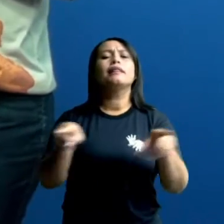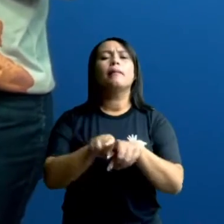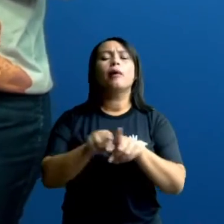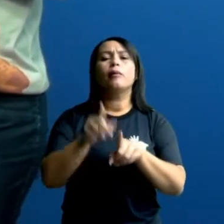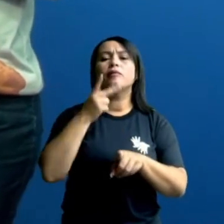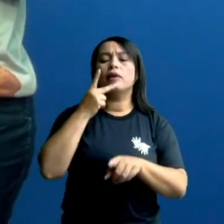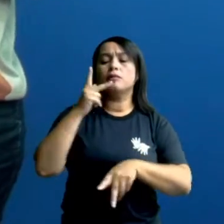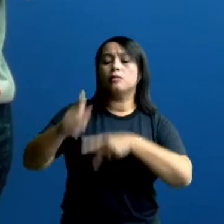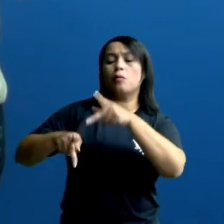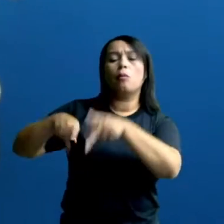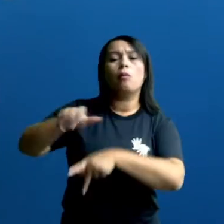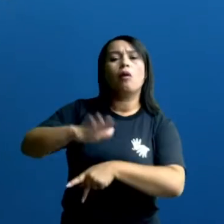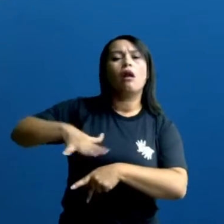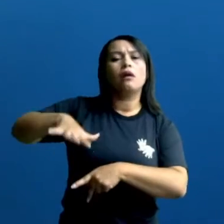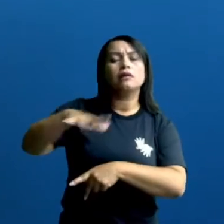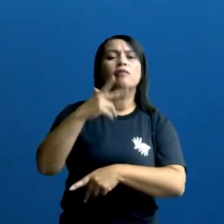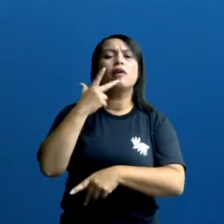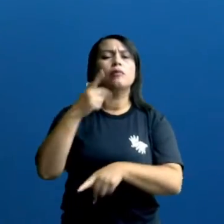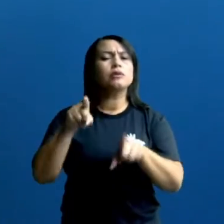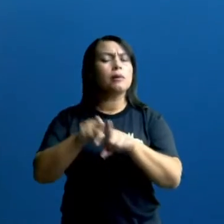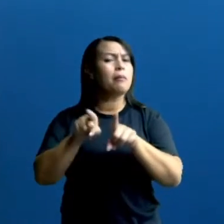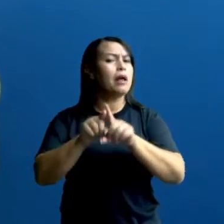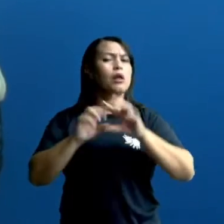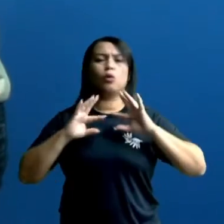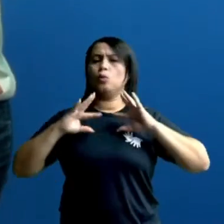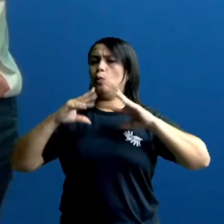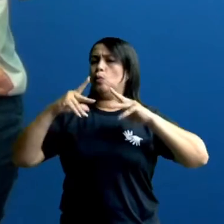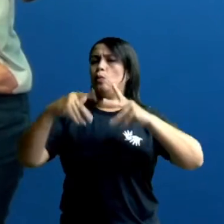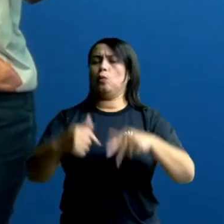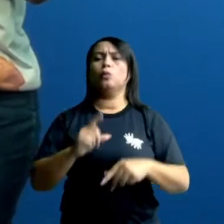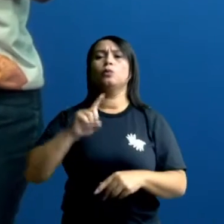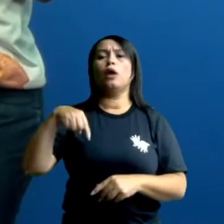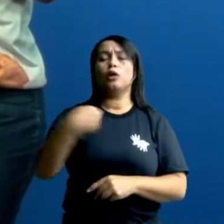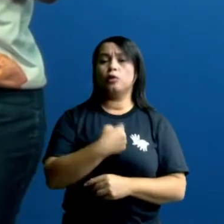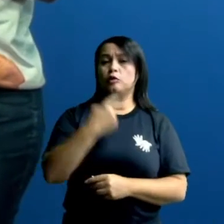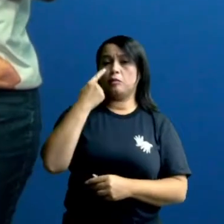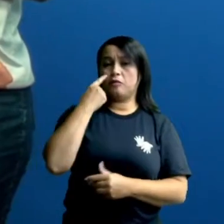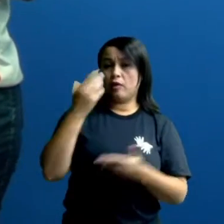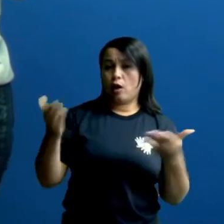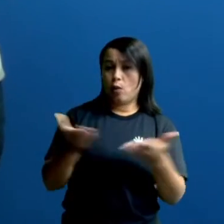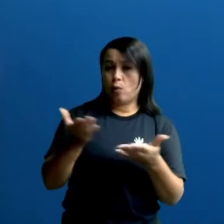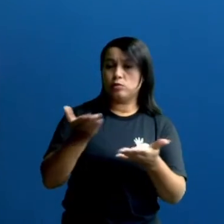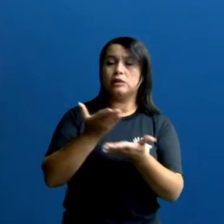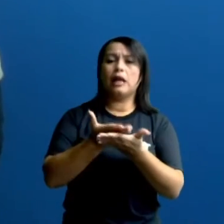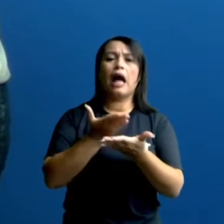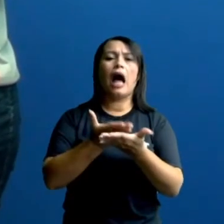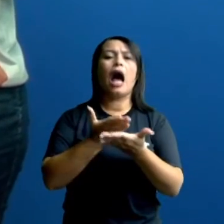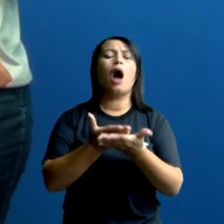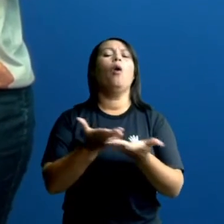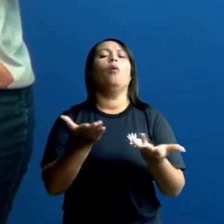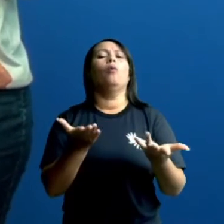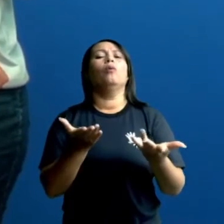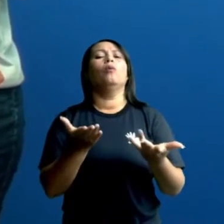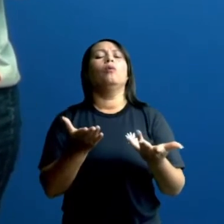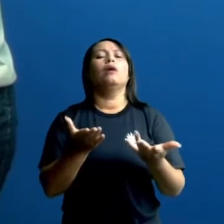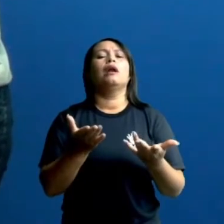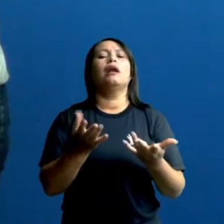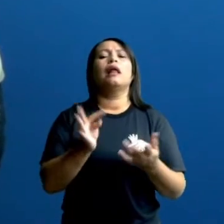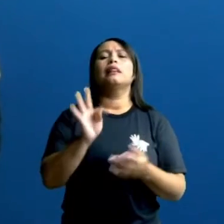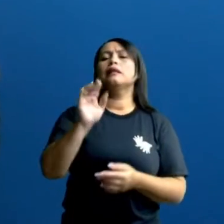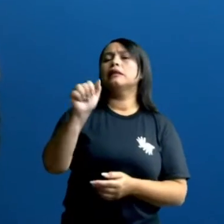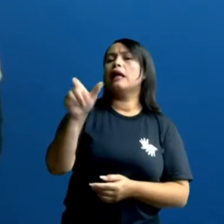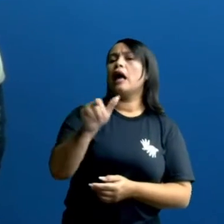fala em população e quando a gente fala em tudo que a gente vai ver hoje na aula de hoje, de taxas,